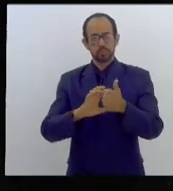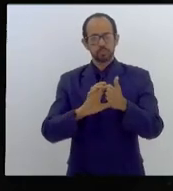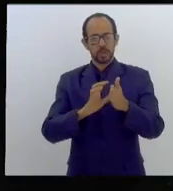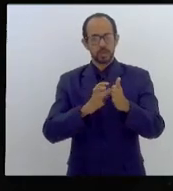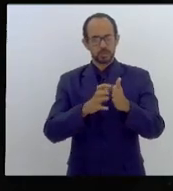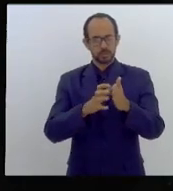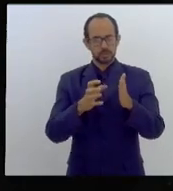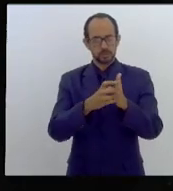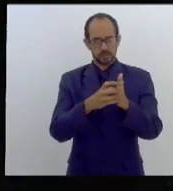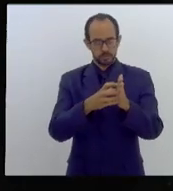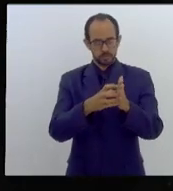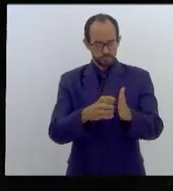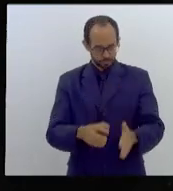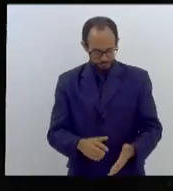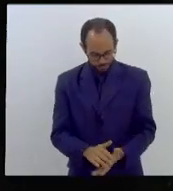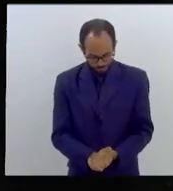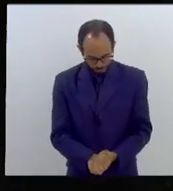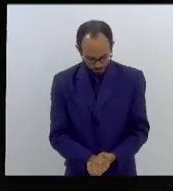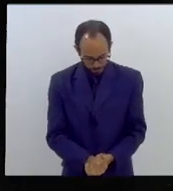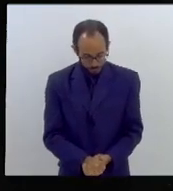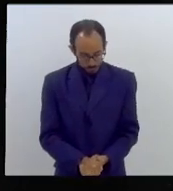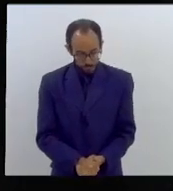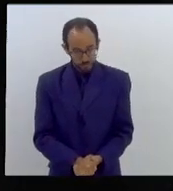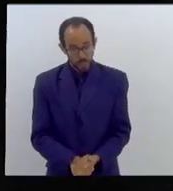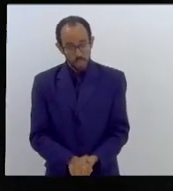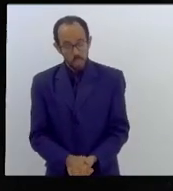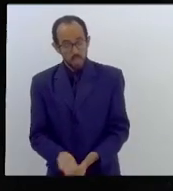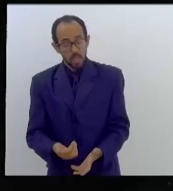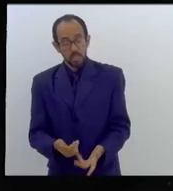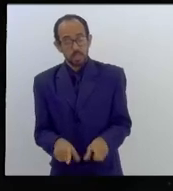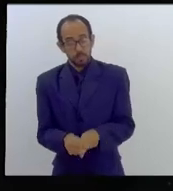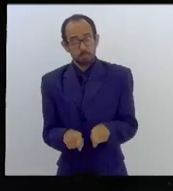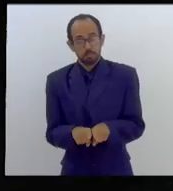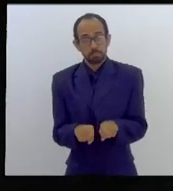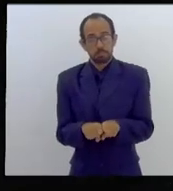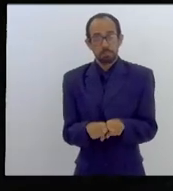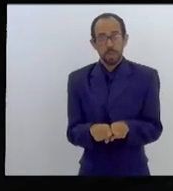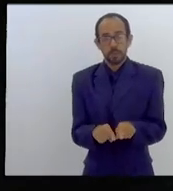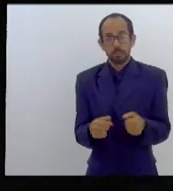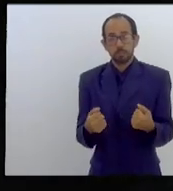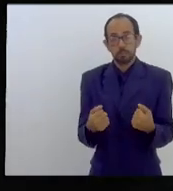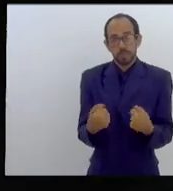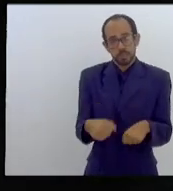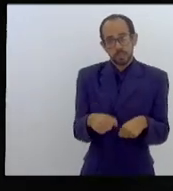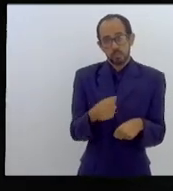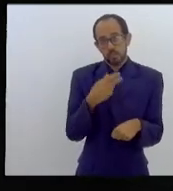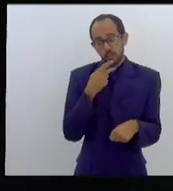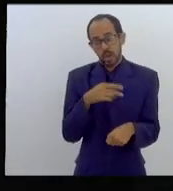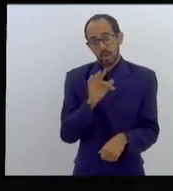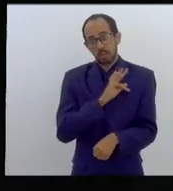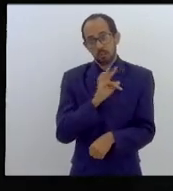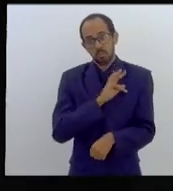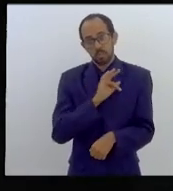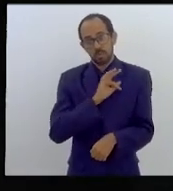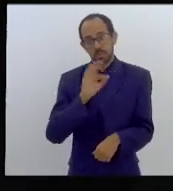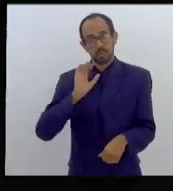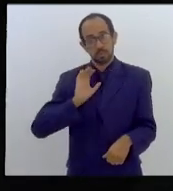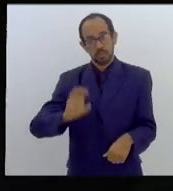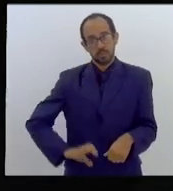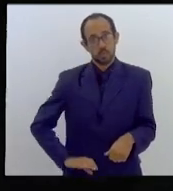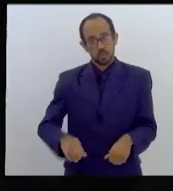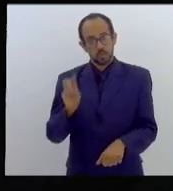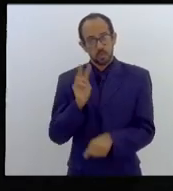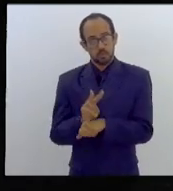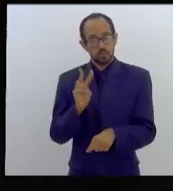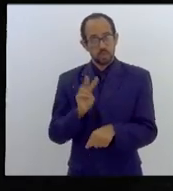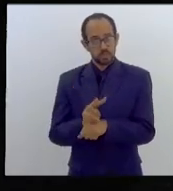já concluindo, eu não posso deixar de falar da minha querida Polícia Civil, sempre em defesa de quem precisar. Então,